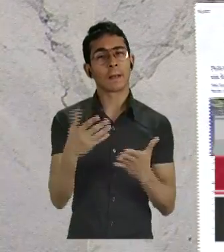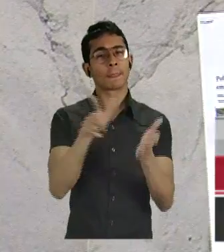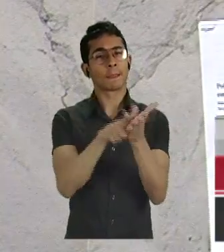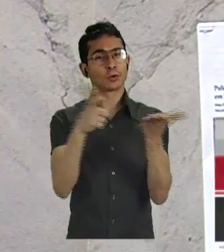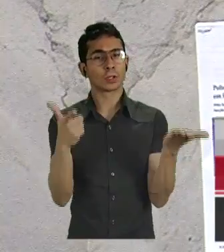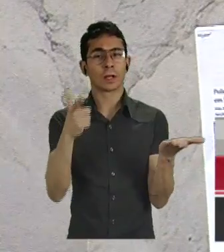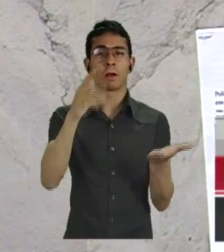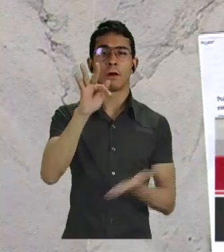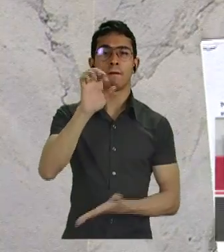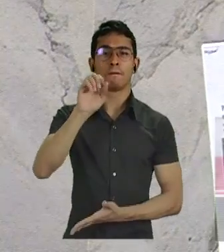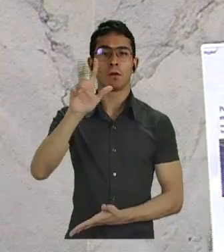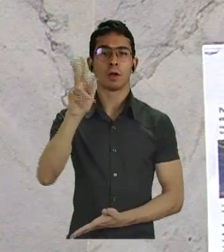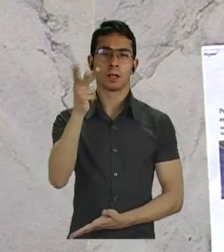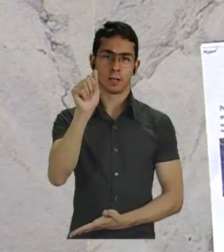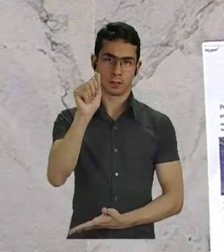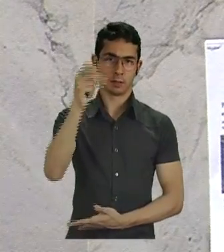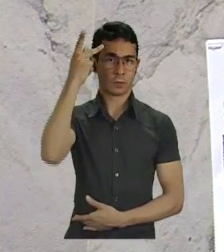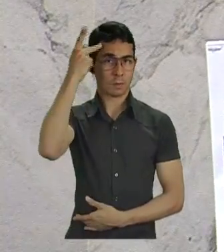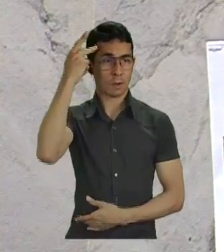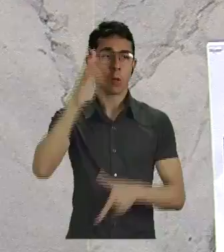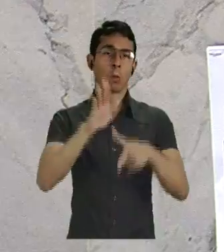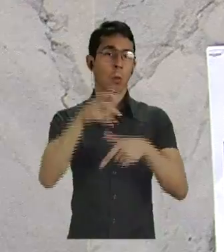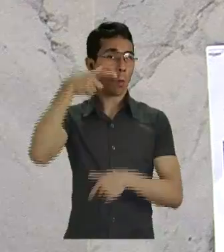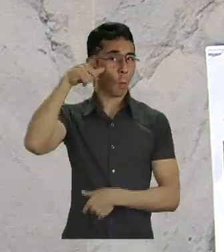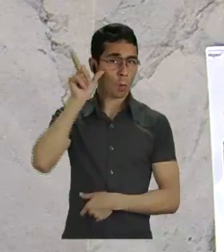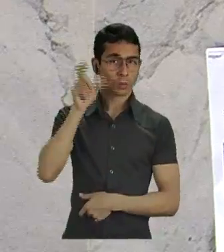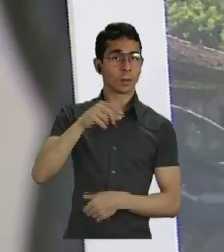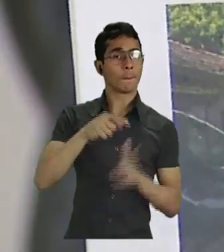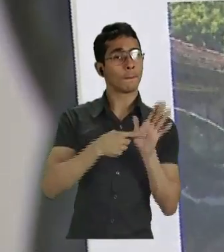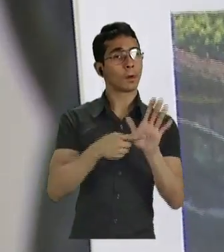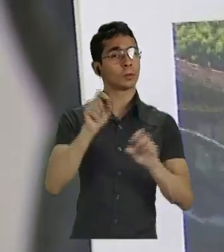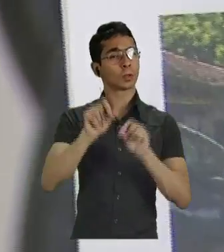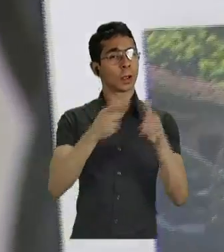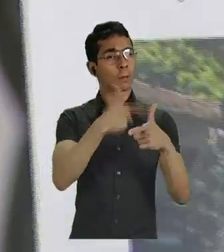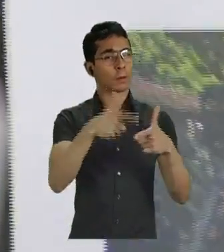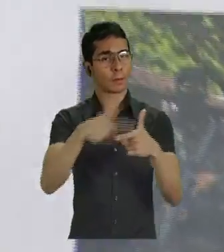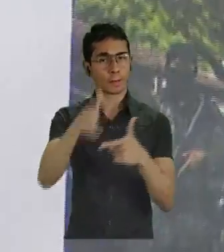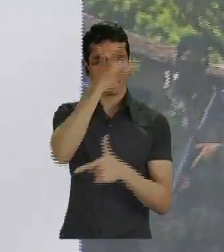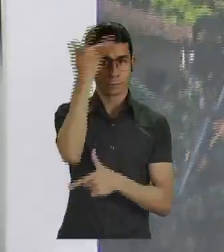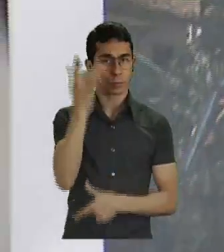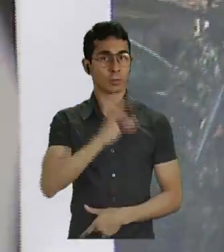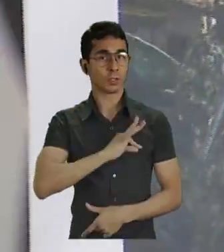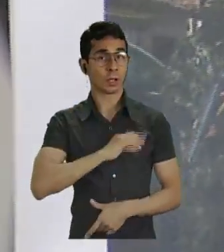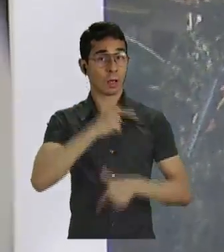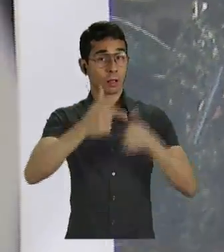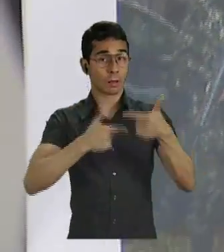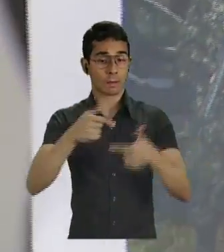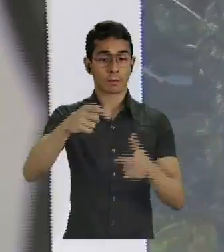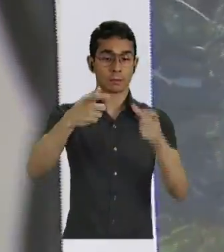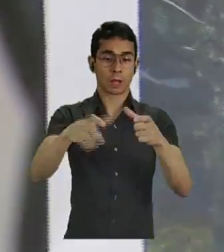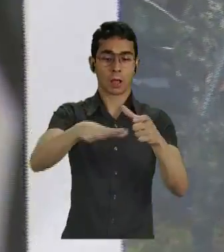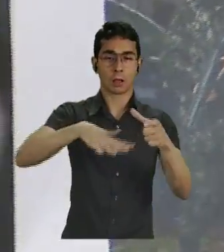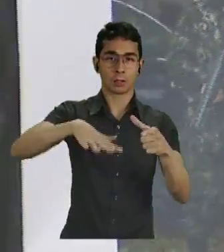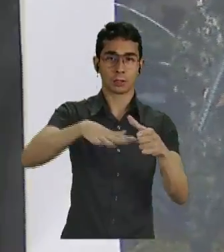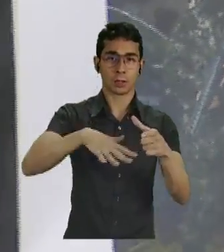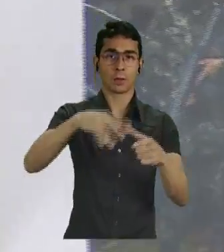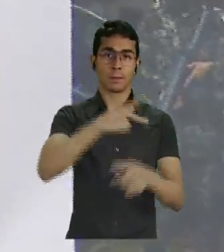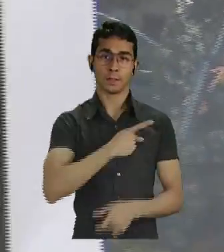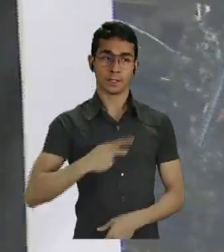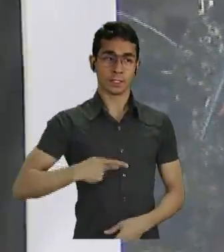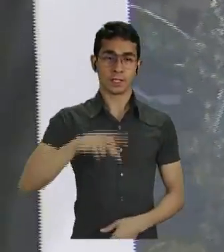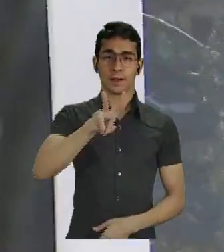são paulo de ontem por favor júnior que trata do problema dos policiais que estão trabalhando lá na região de presidente venceslau